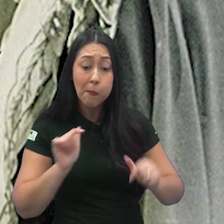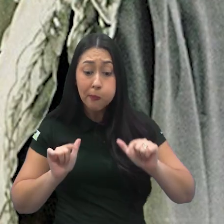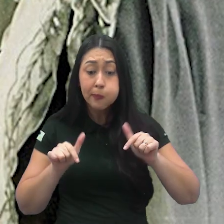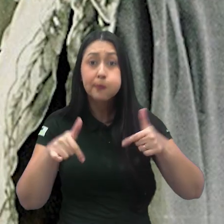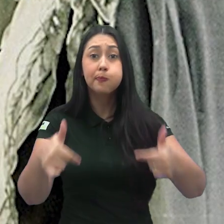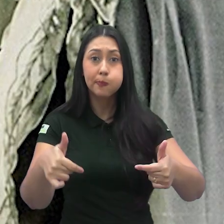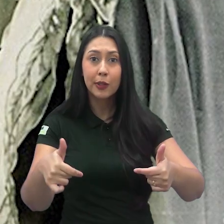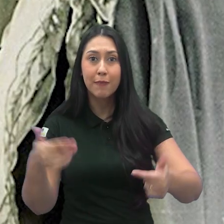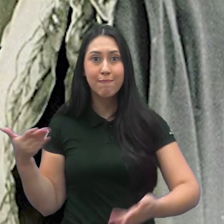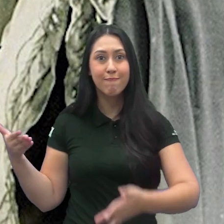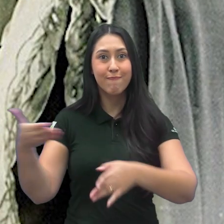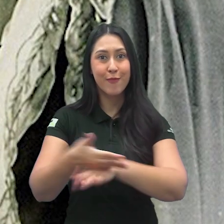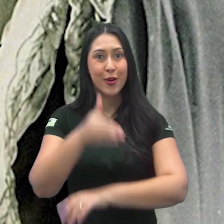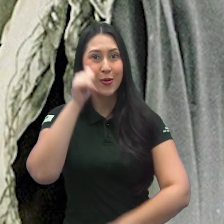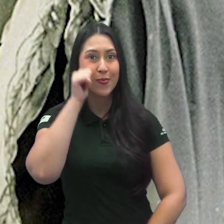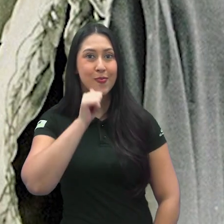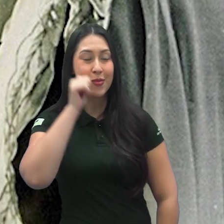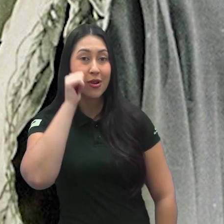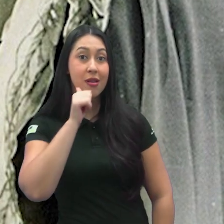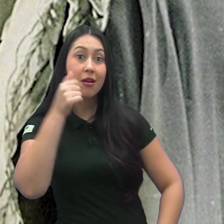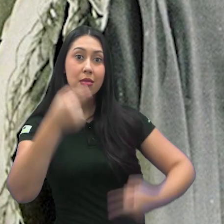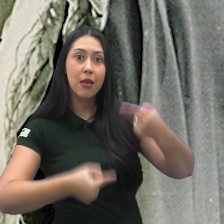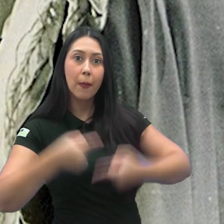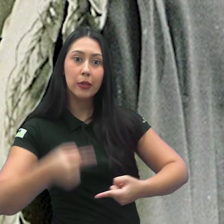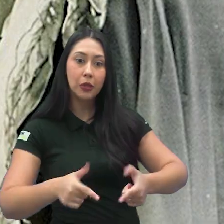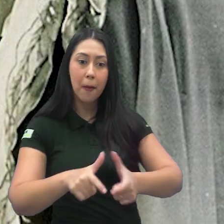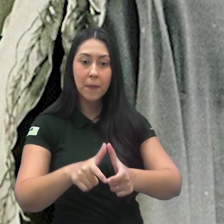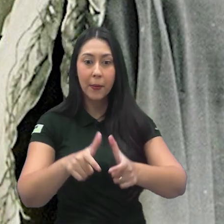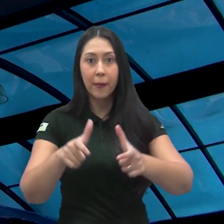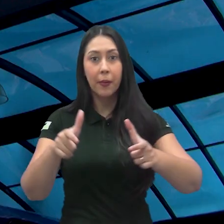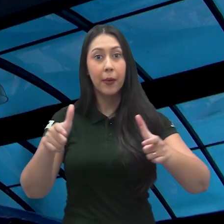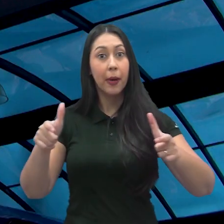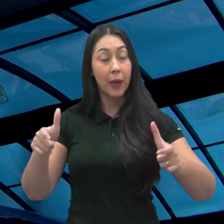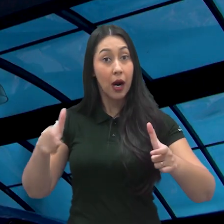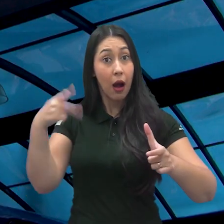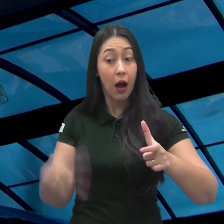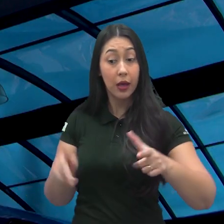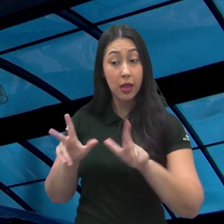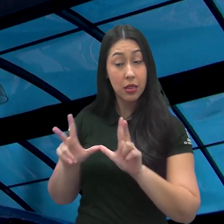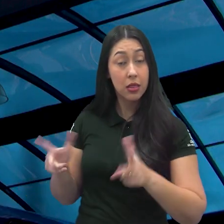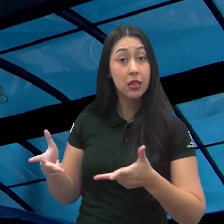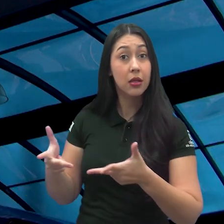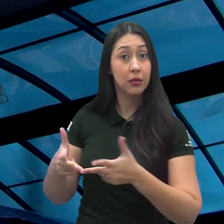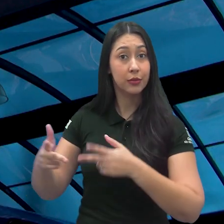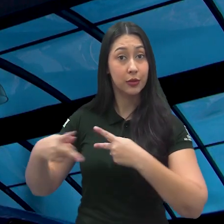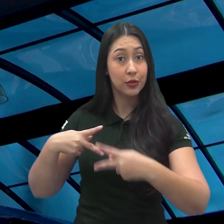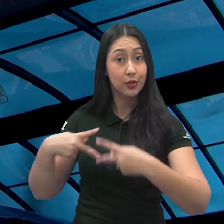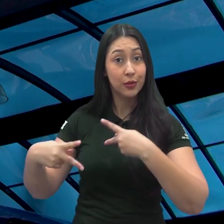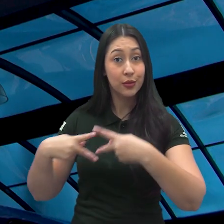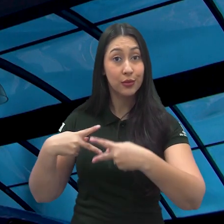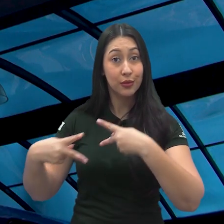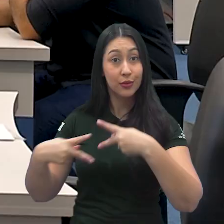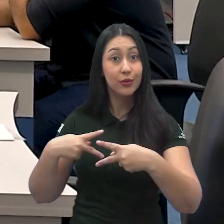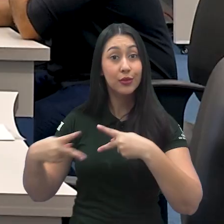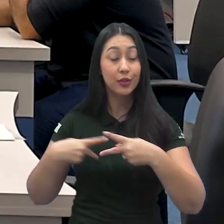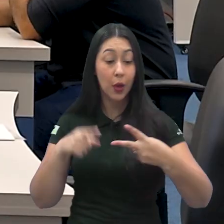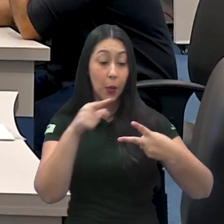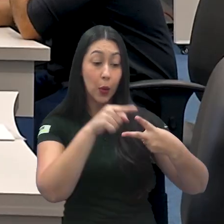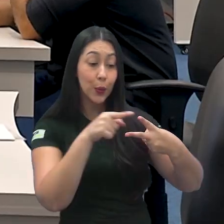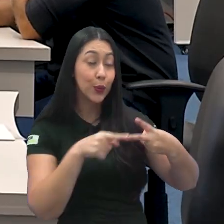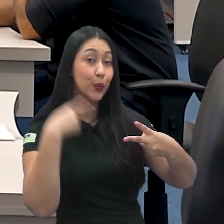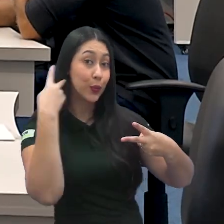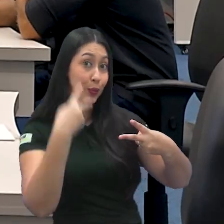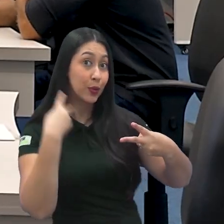a participação feminina na política cresce a cada dia. Aqui na Câmara Municipal de São José dos Campos,